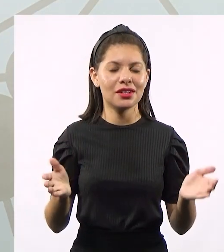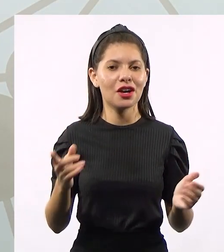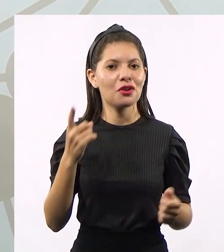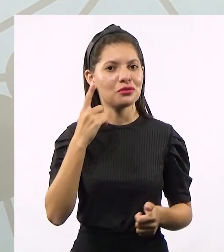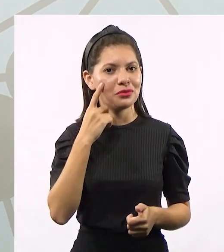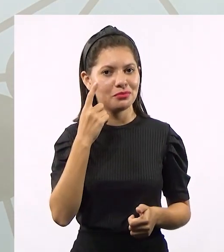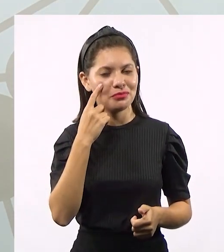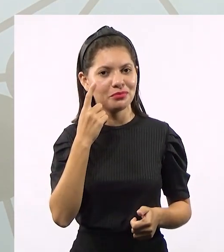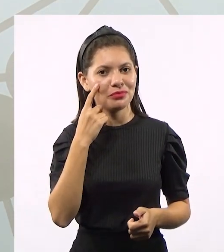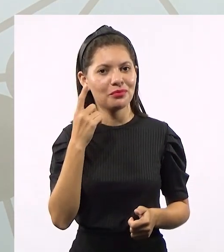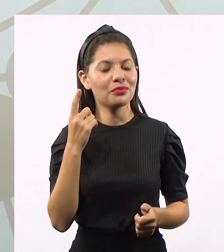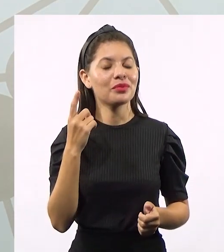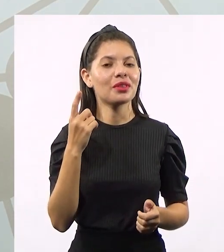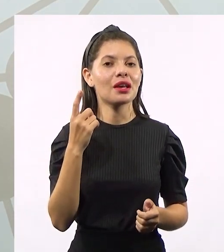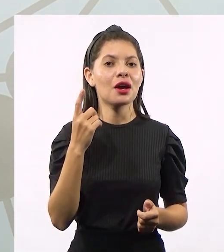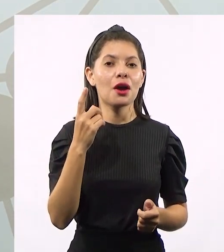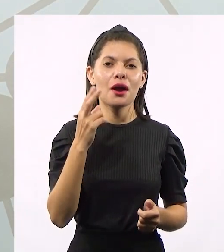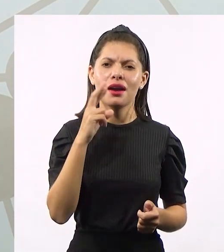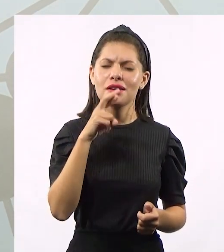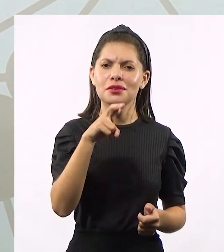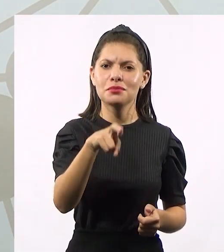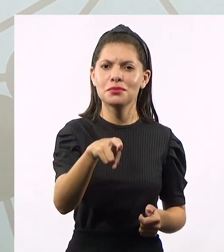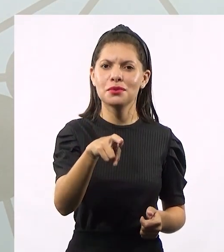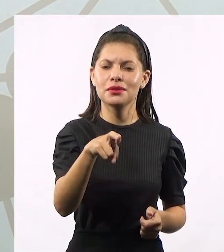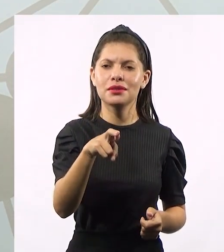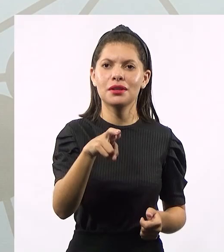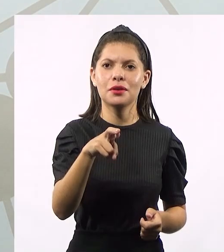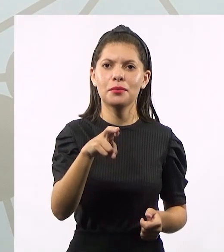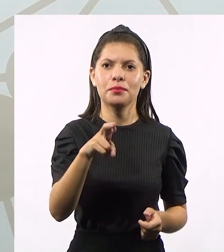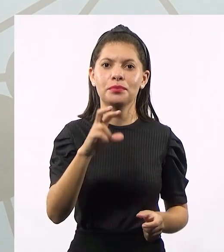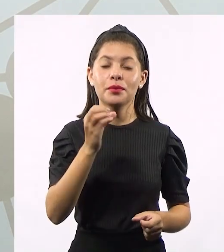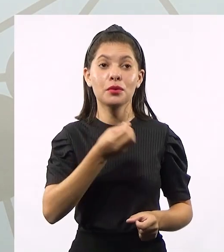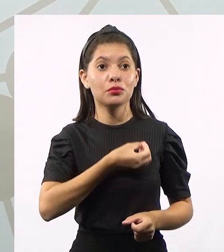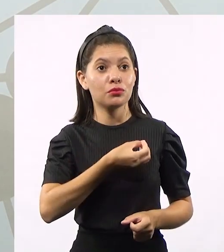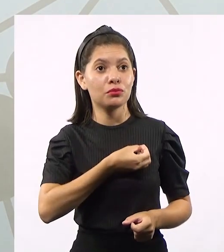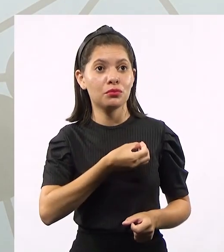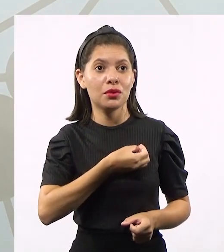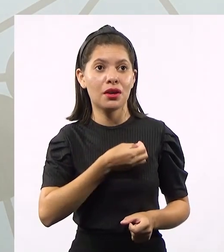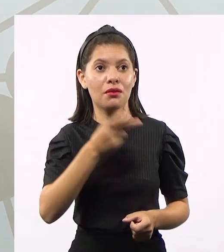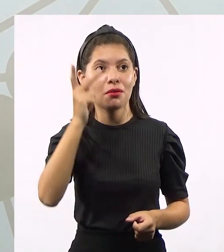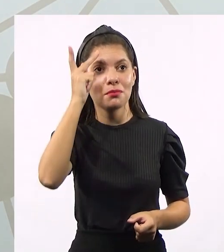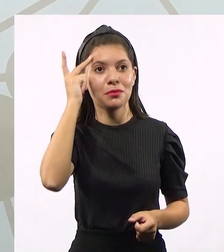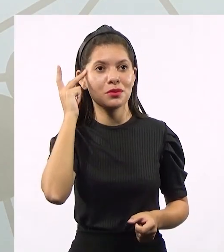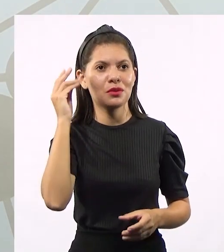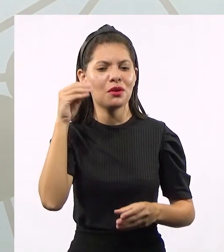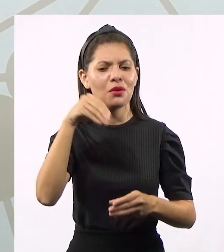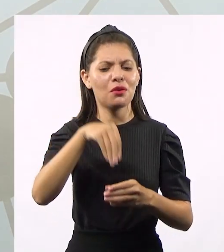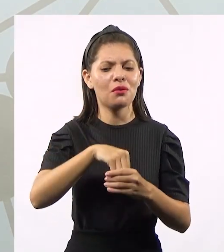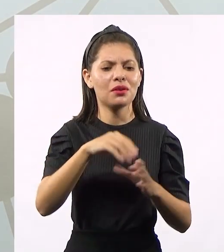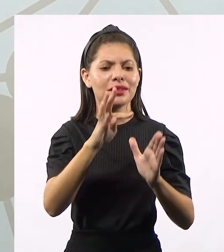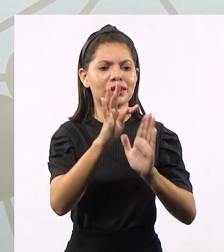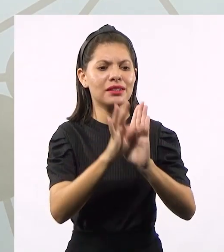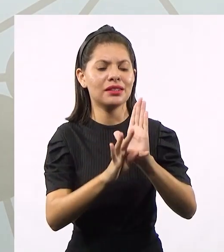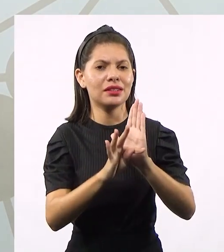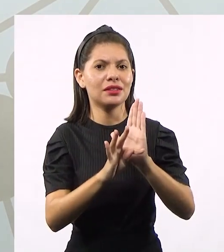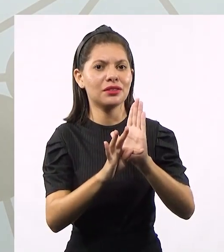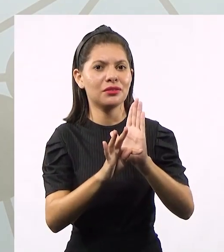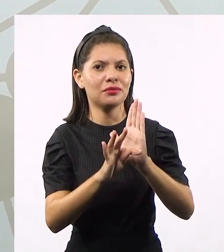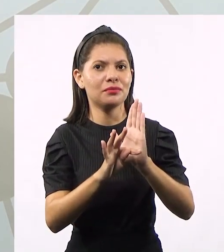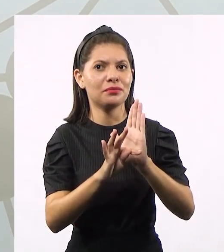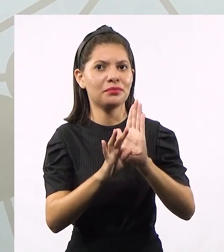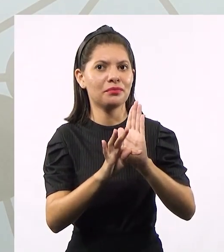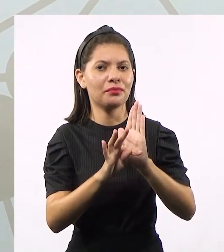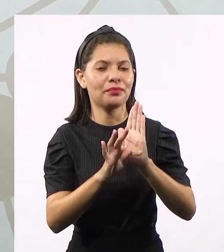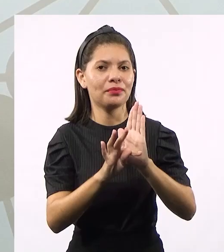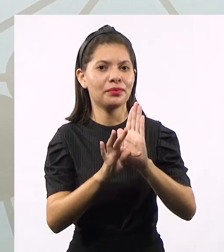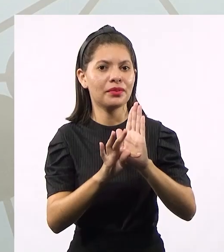você vai pergunta uma resposta que seria, né, um numeral e a pessoa coloca lá em texto. Só ter